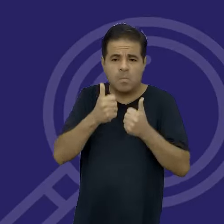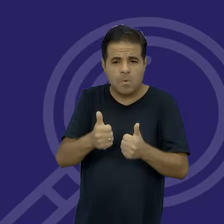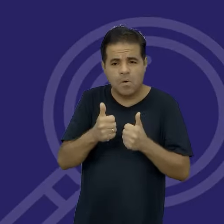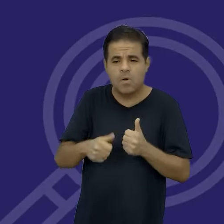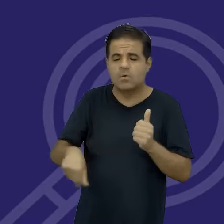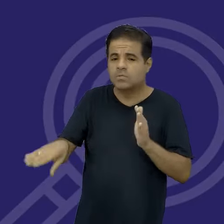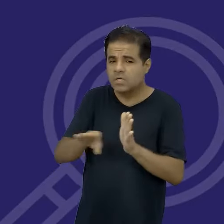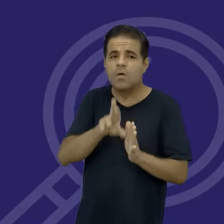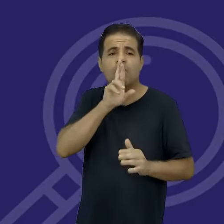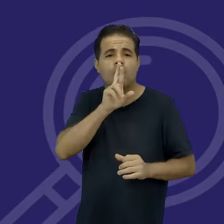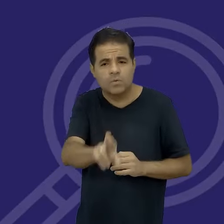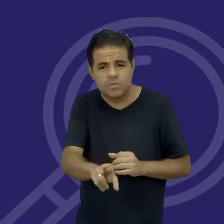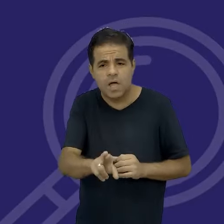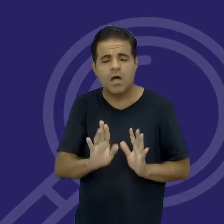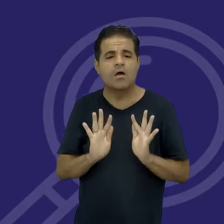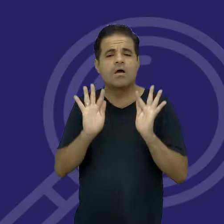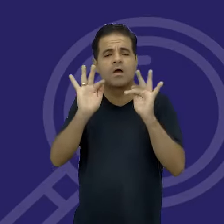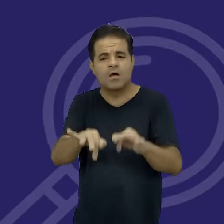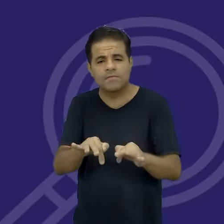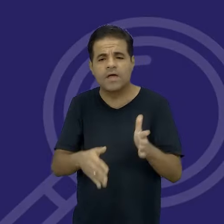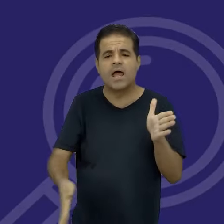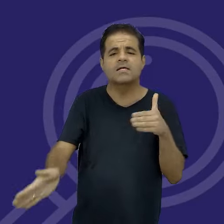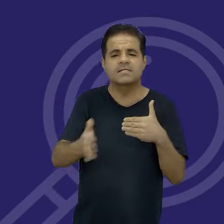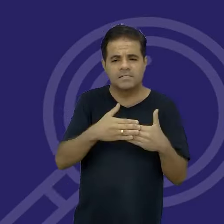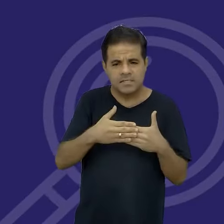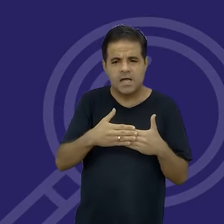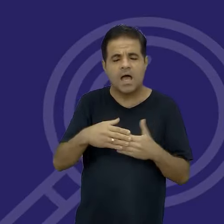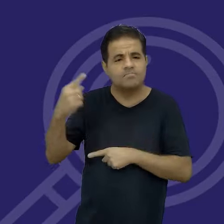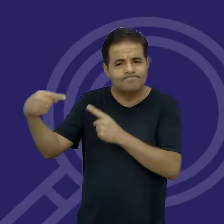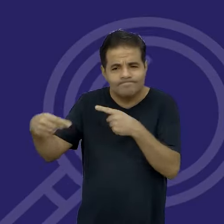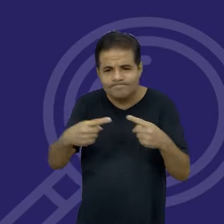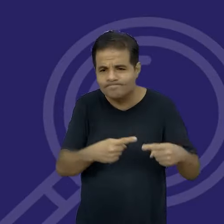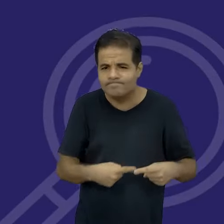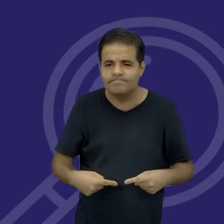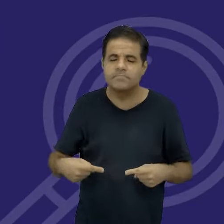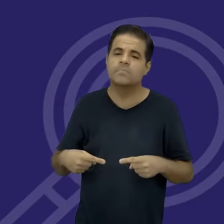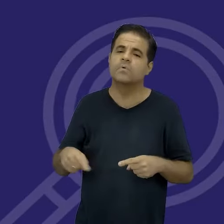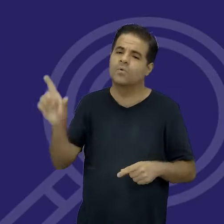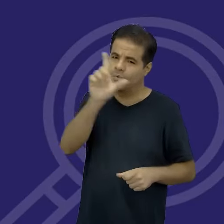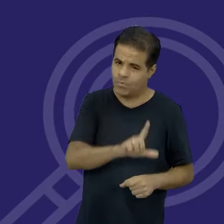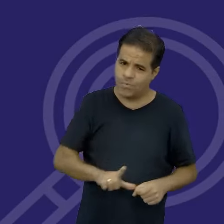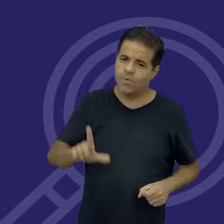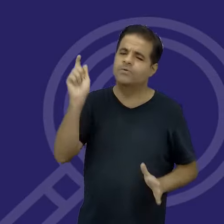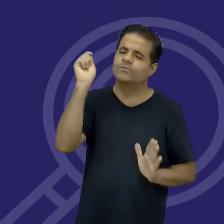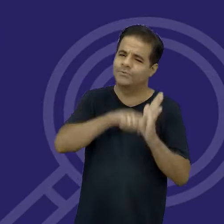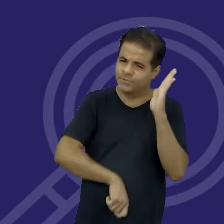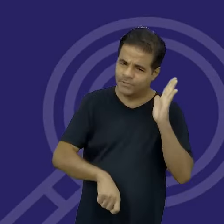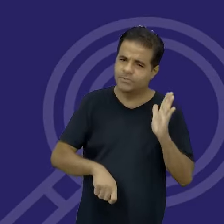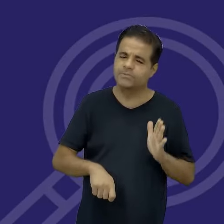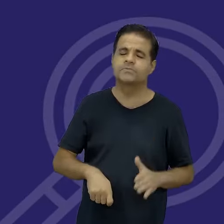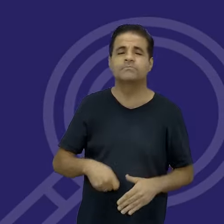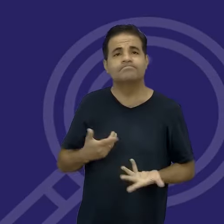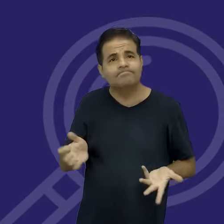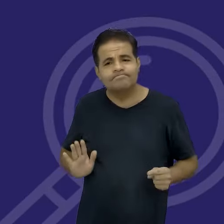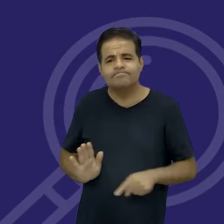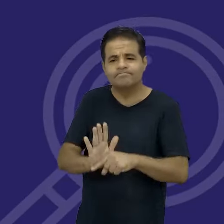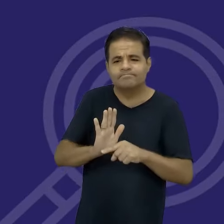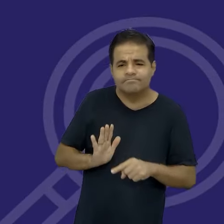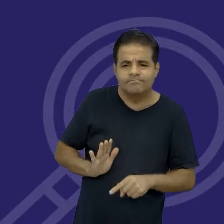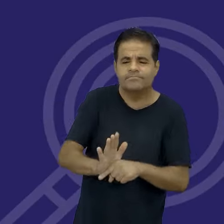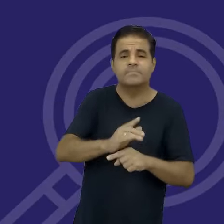resultado, finalizar, fechar essa discussão, e é lógico, com o registro, com as